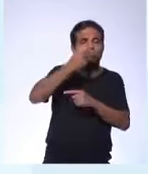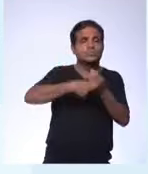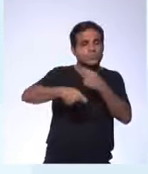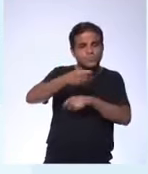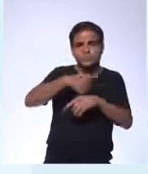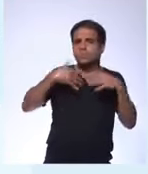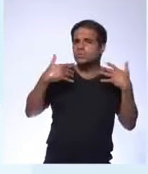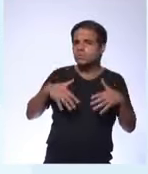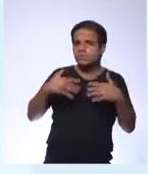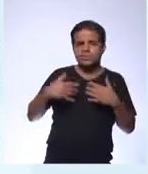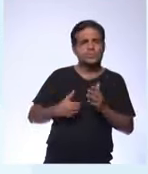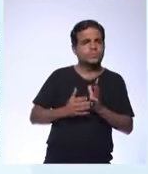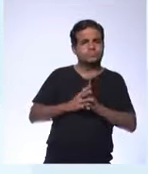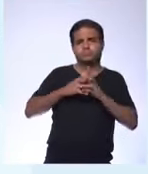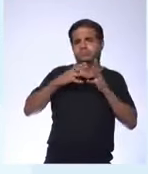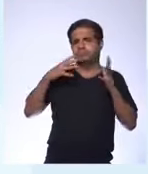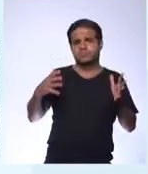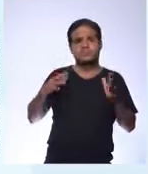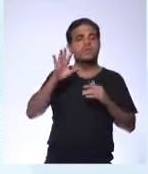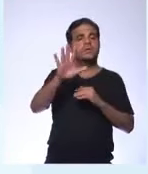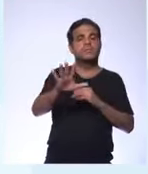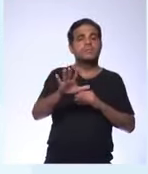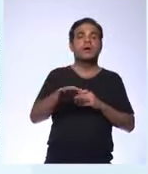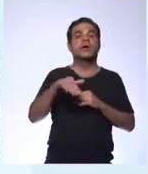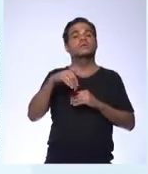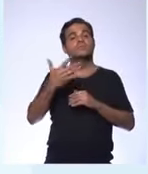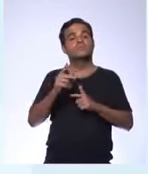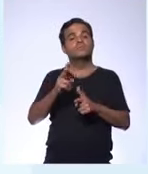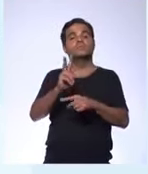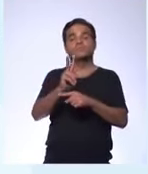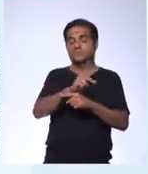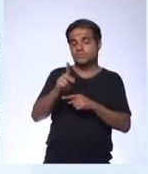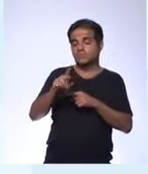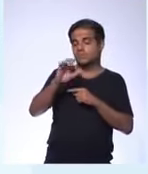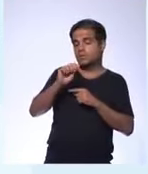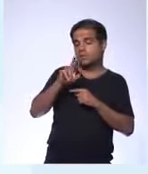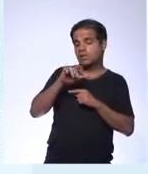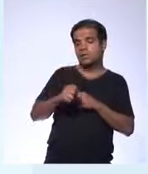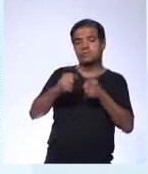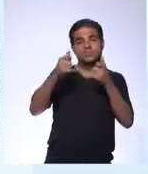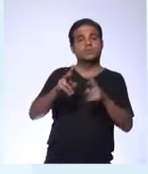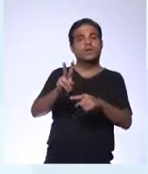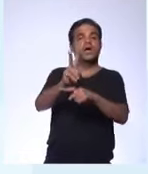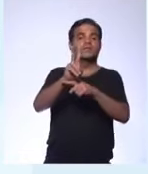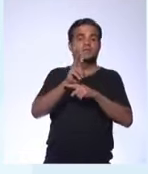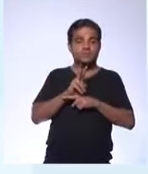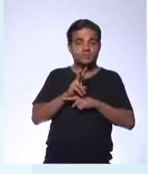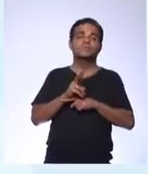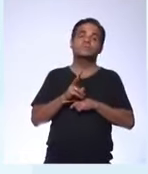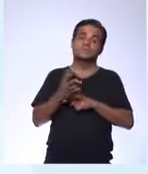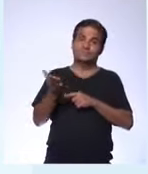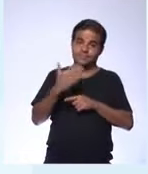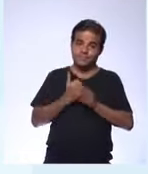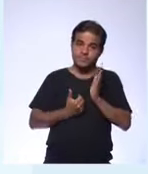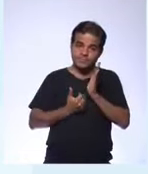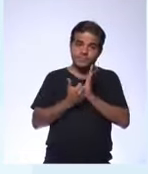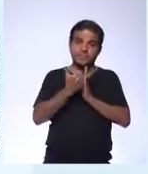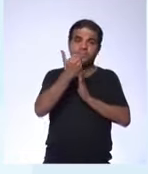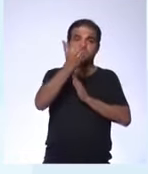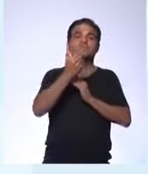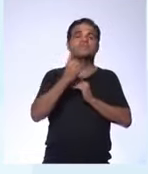econômico muito grande. Mas, em compensação, como o professor Carlos também disse, veio acompanhado do aumento da